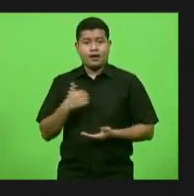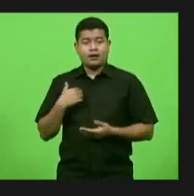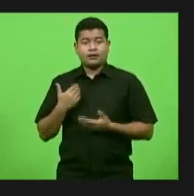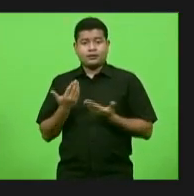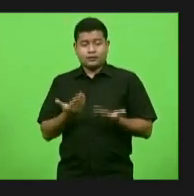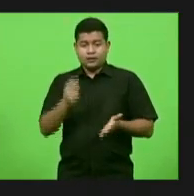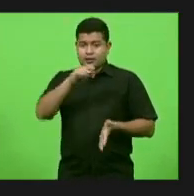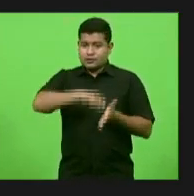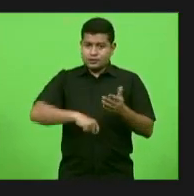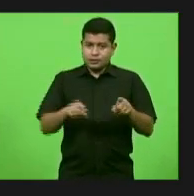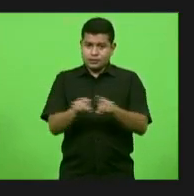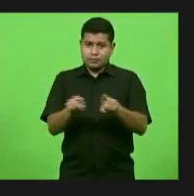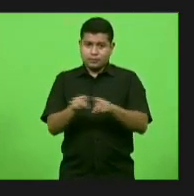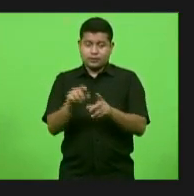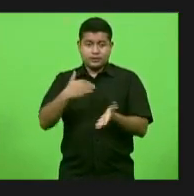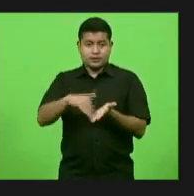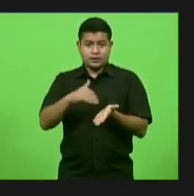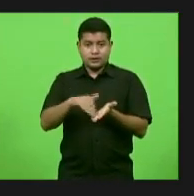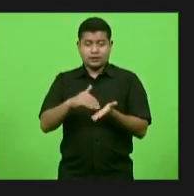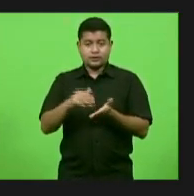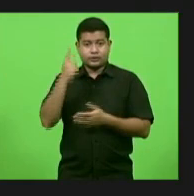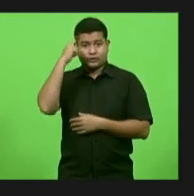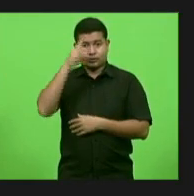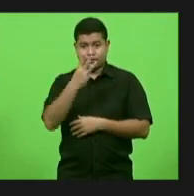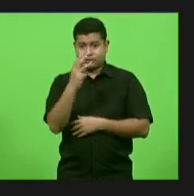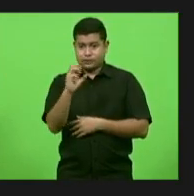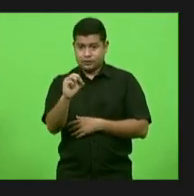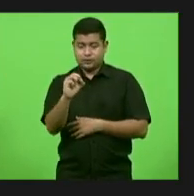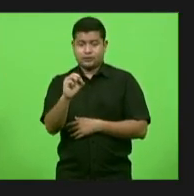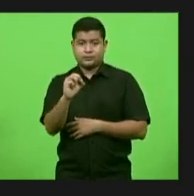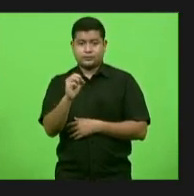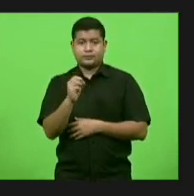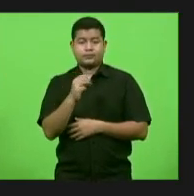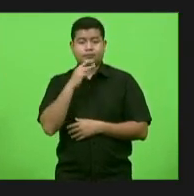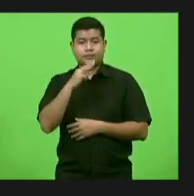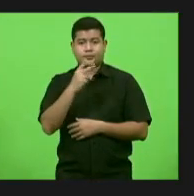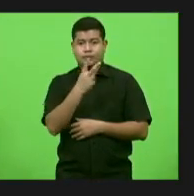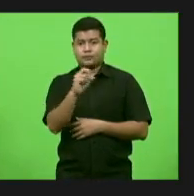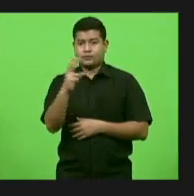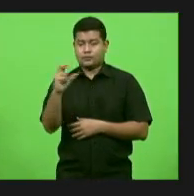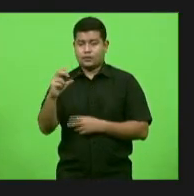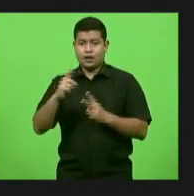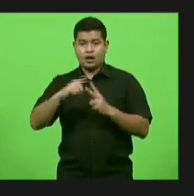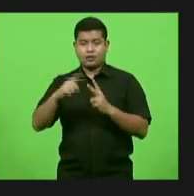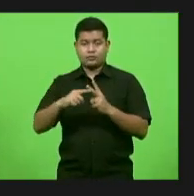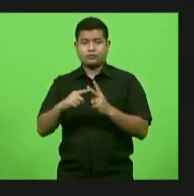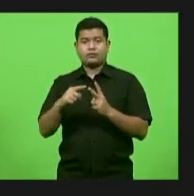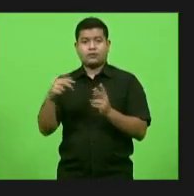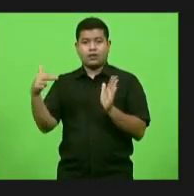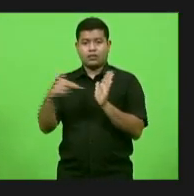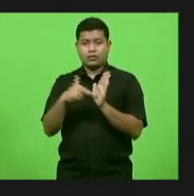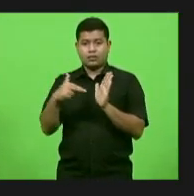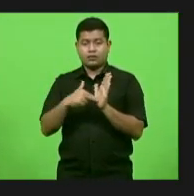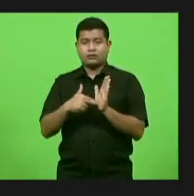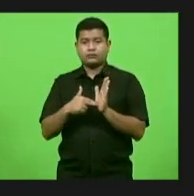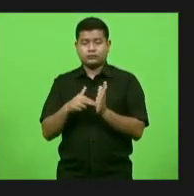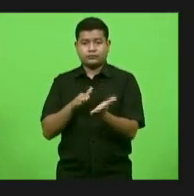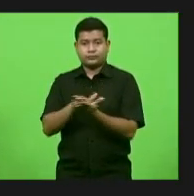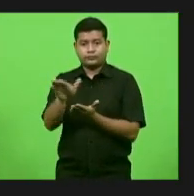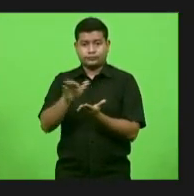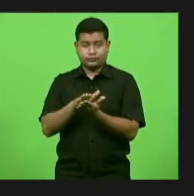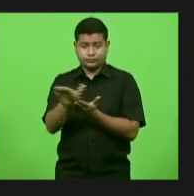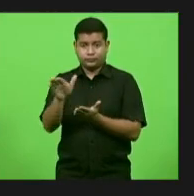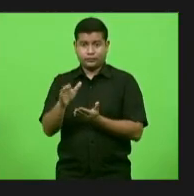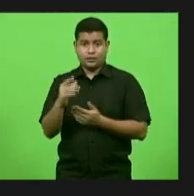Secretaria de Estado da Saúde em 30/3/2020. As duas notas de empenho foram emitidas, respectivamente, em